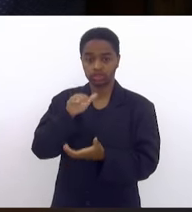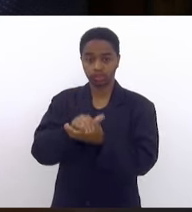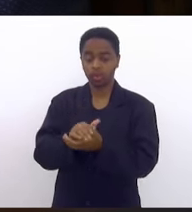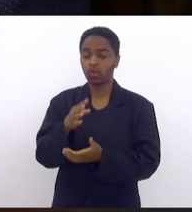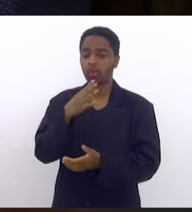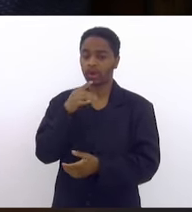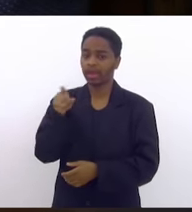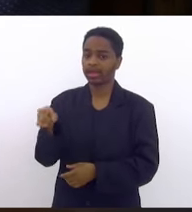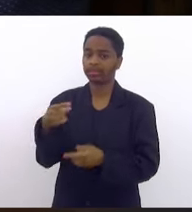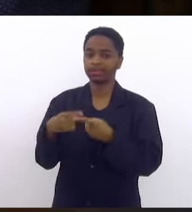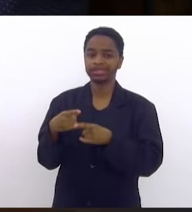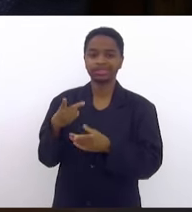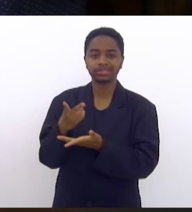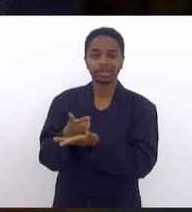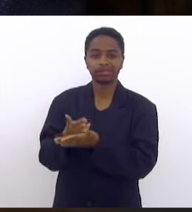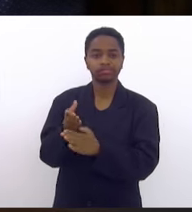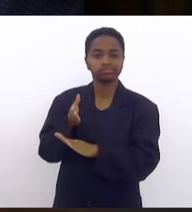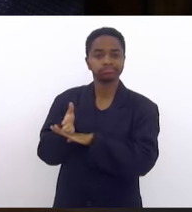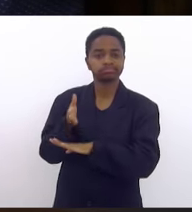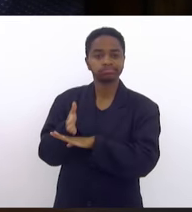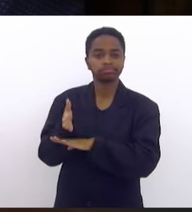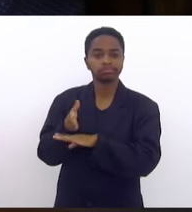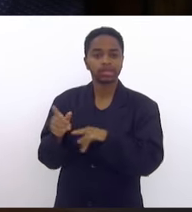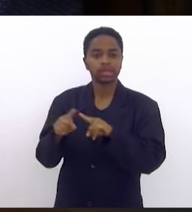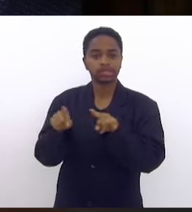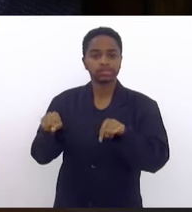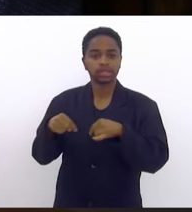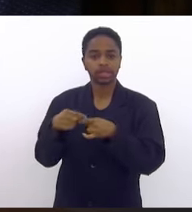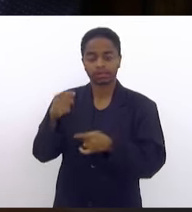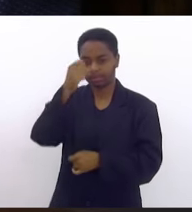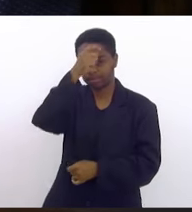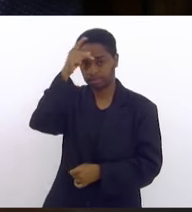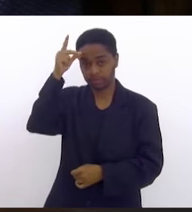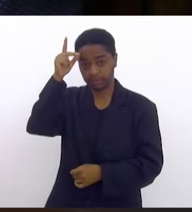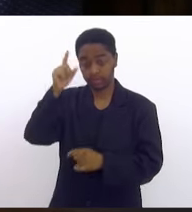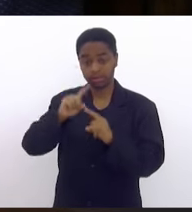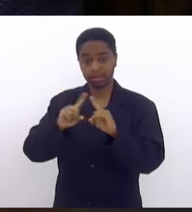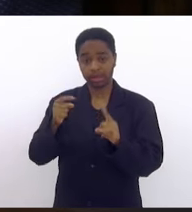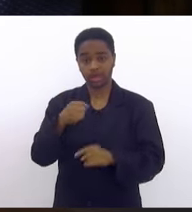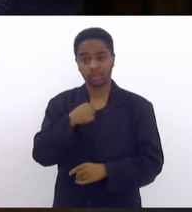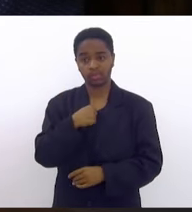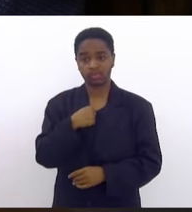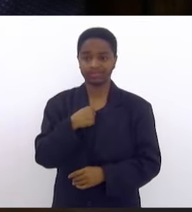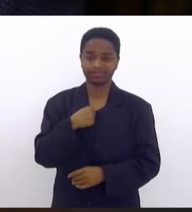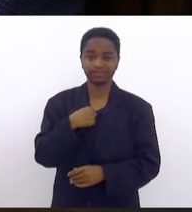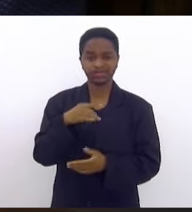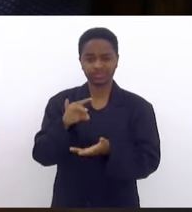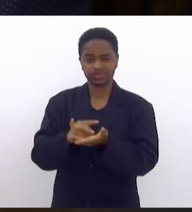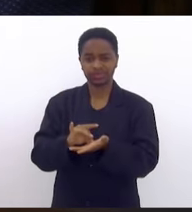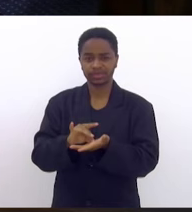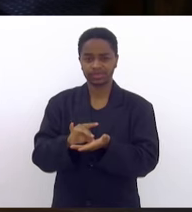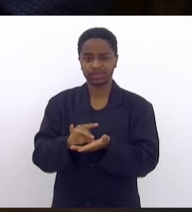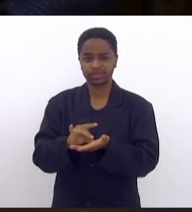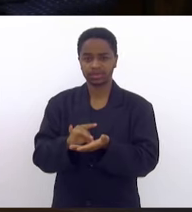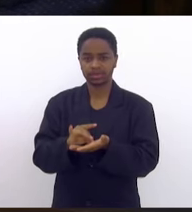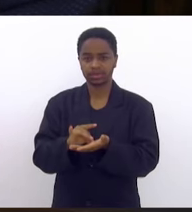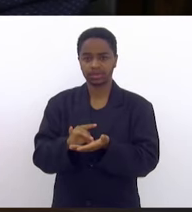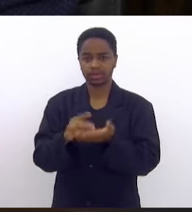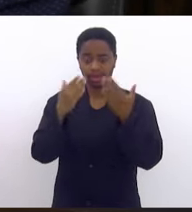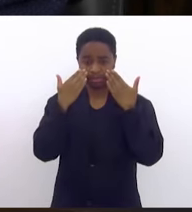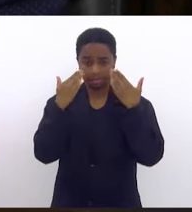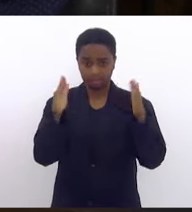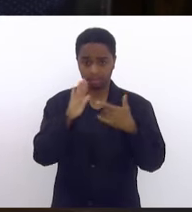sempre lá no gabinete do prefeito, lá no Rubão. Mas eu, sinceramente, diante do